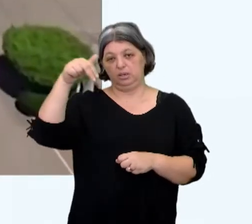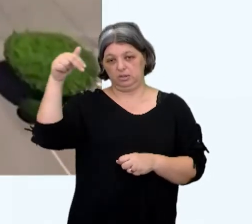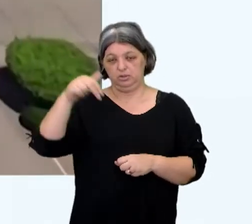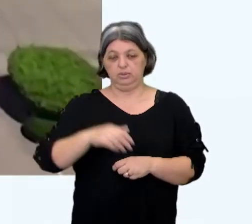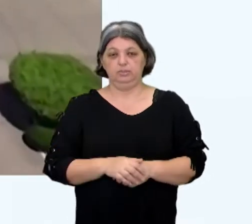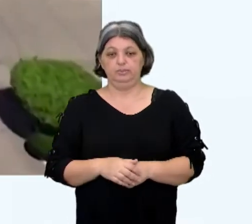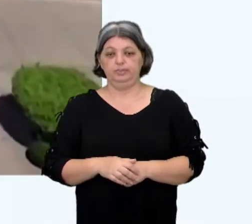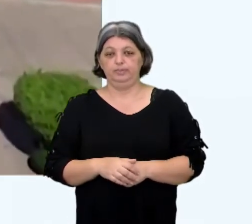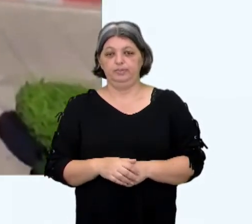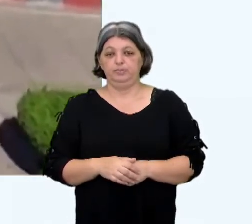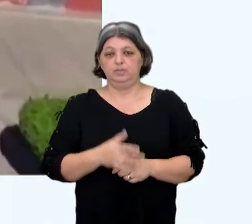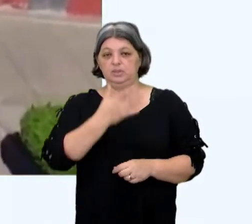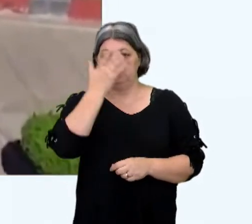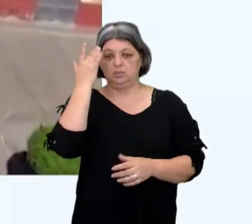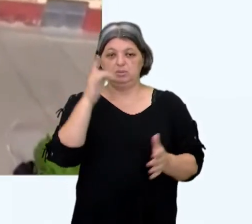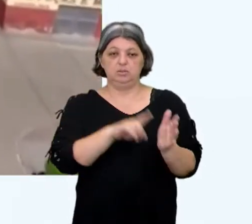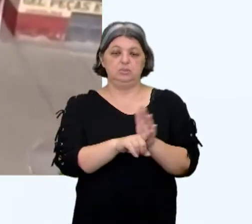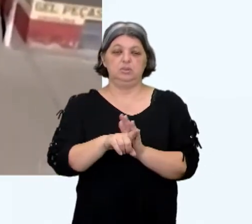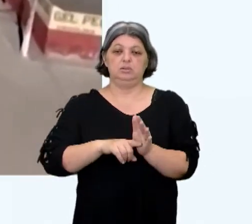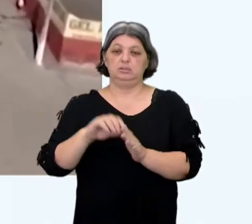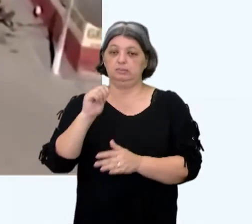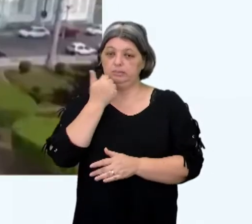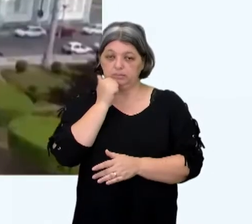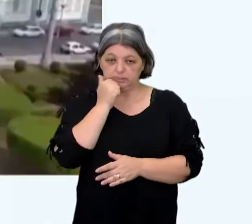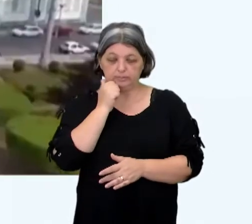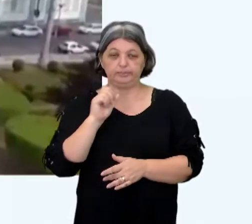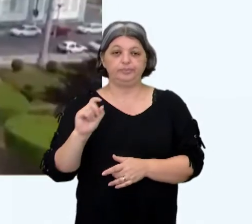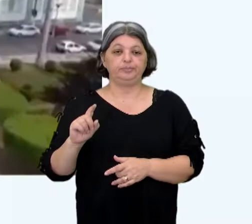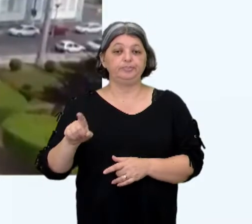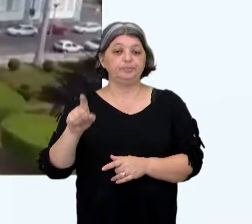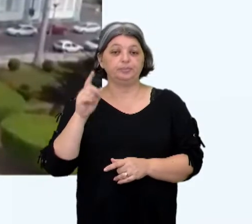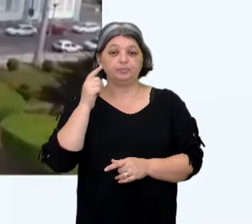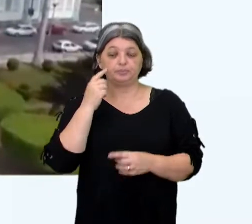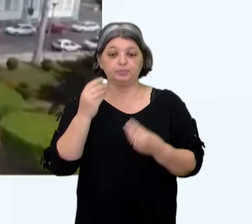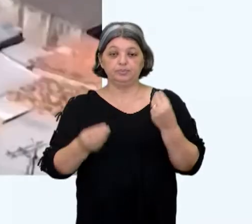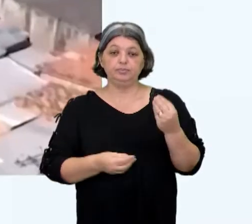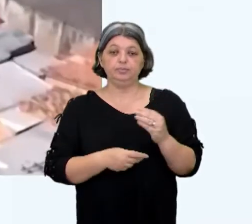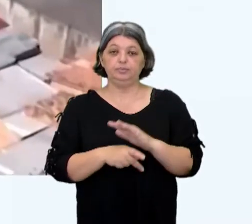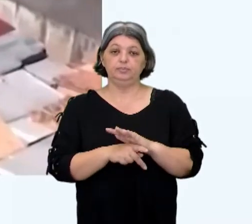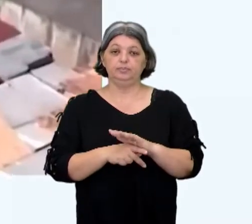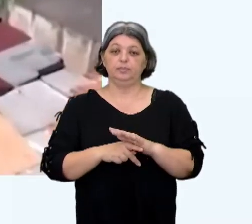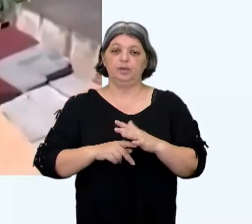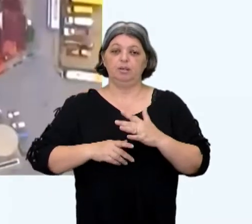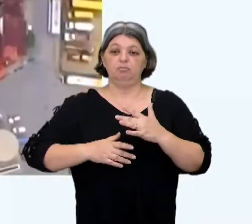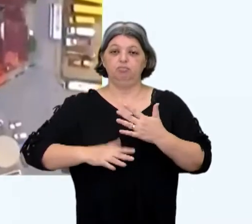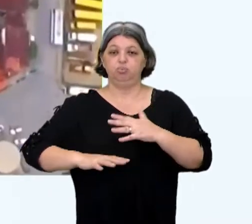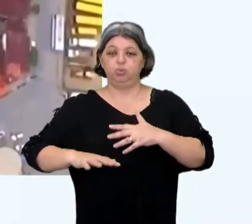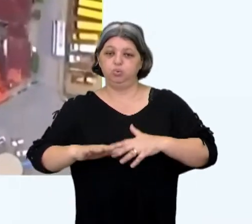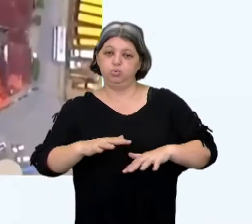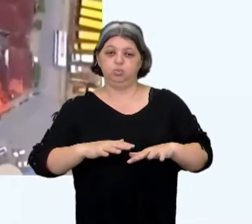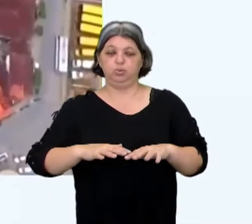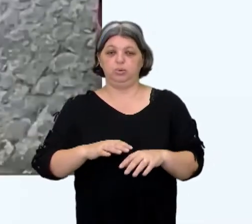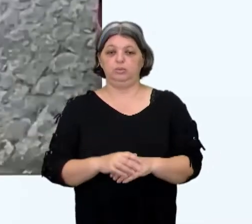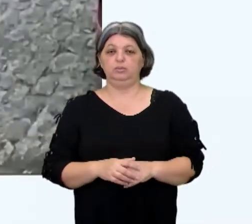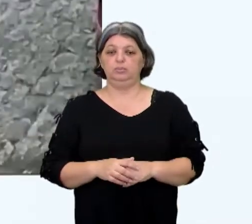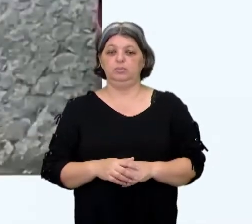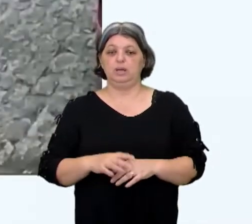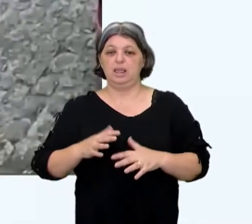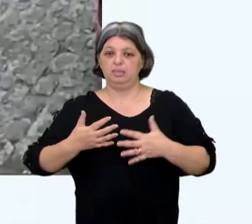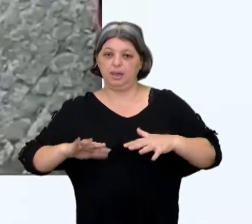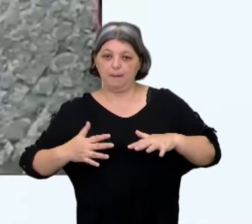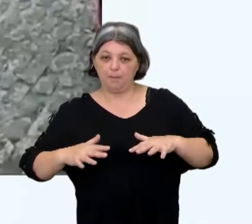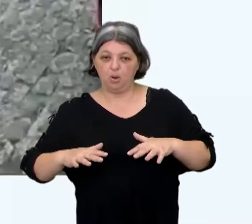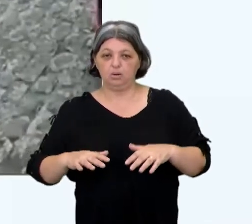cientistas afirmam que lá o fenômeno ocorre na forma do que eles chamam de enxames sísmicos, sequências de tremores